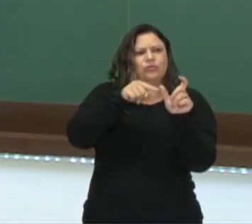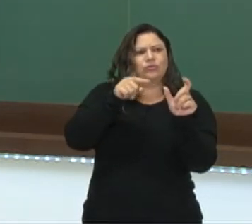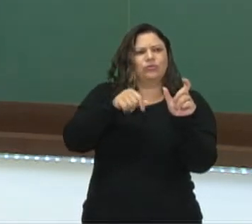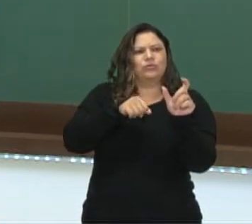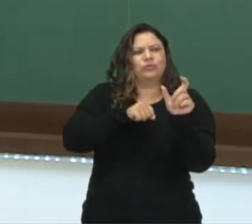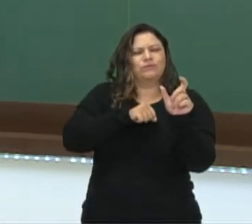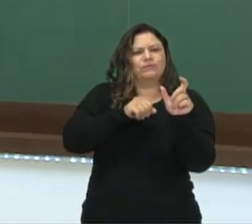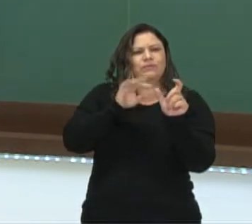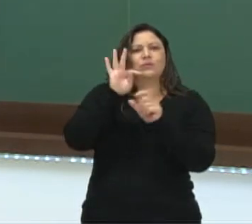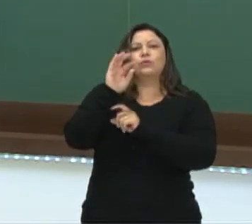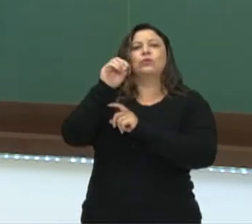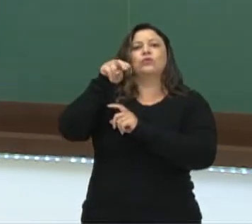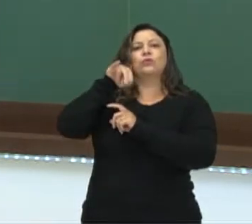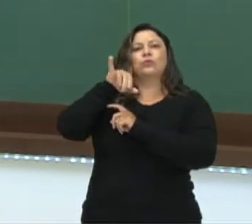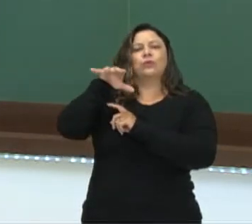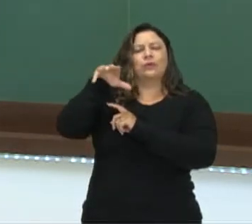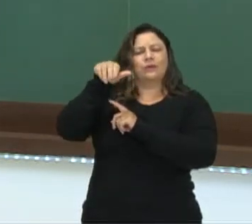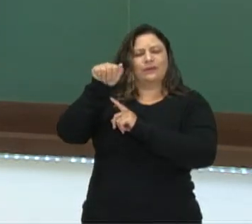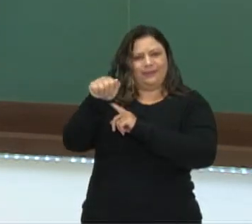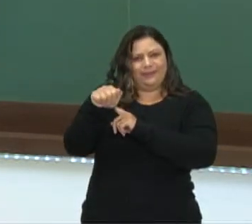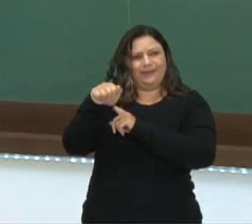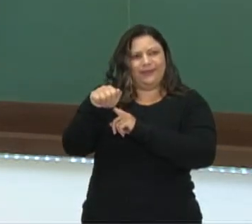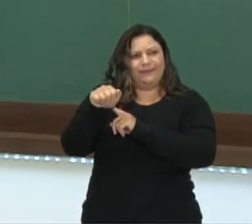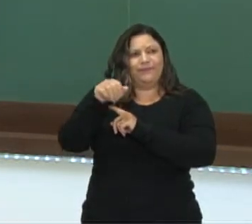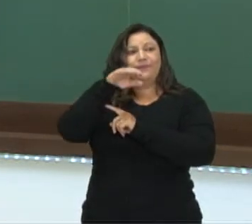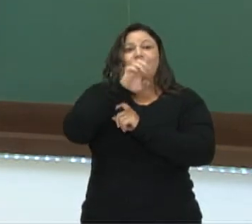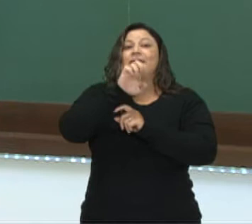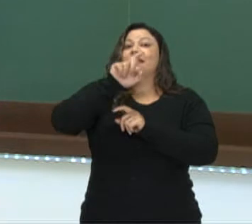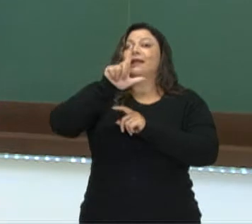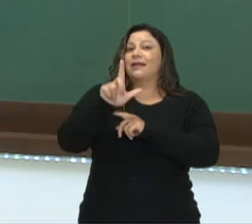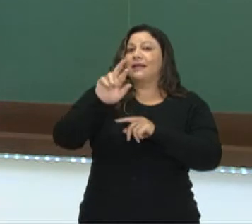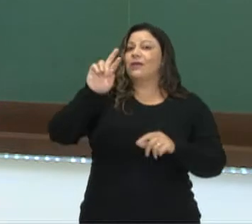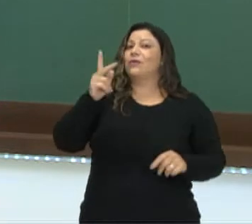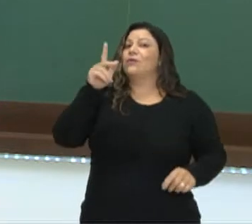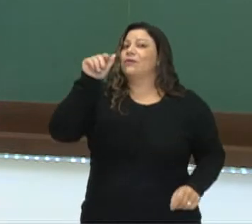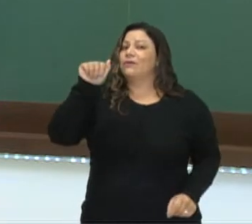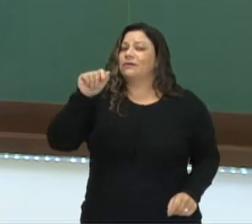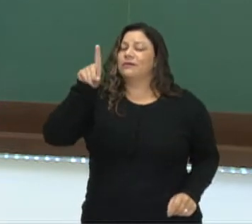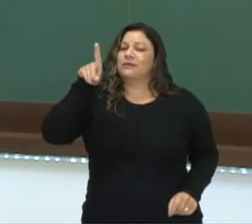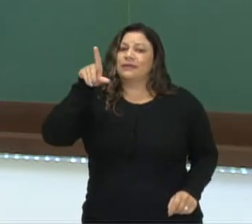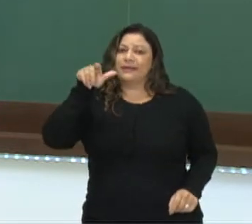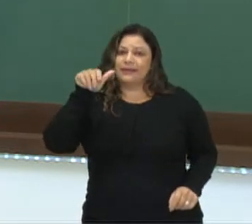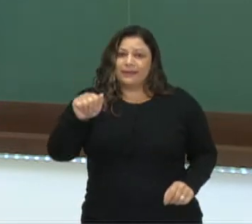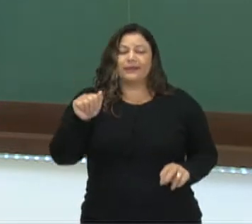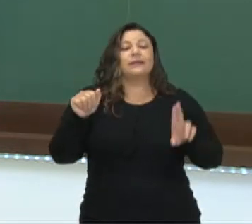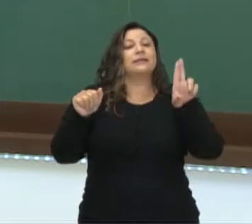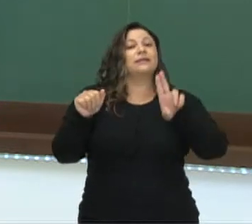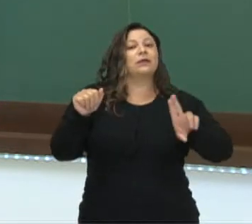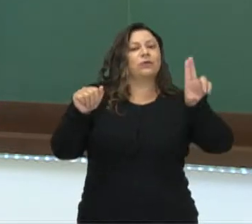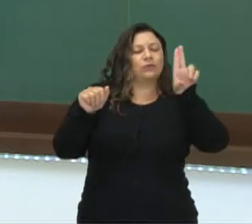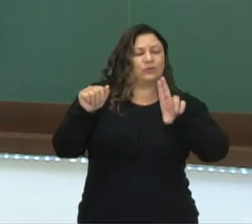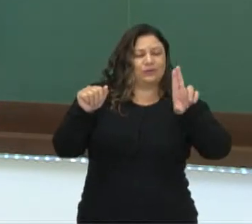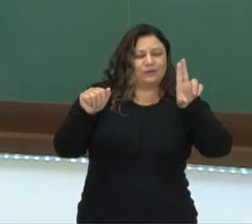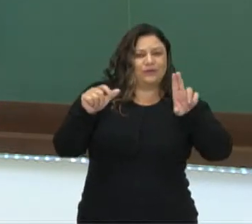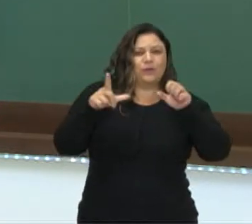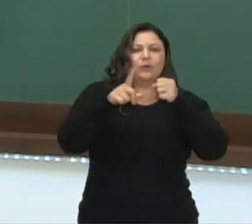Então, olhem só, El Hada. Então, a gente utiliza aqui um